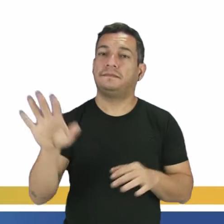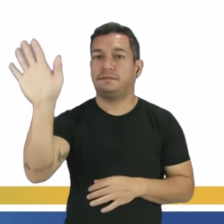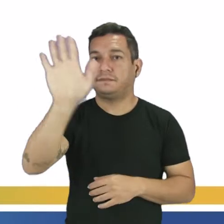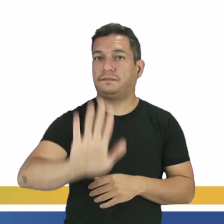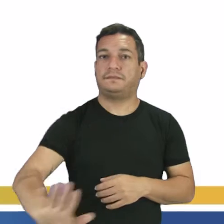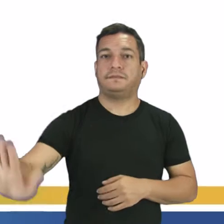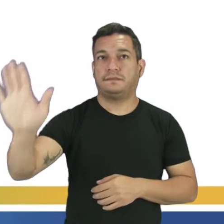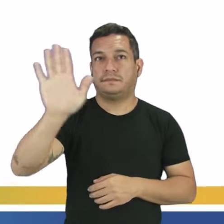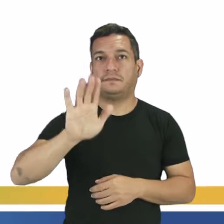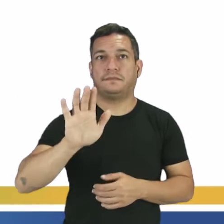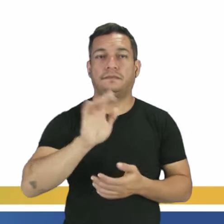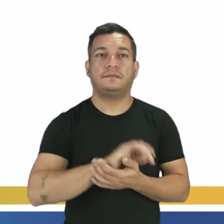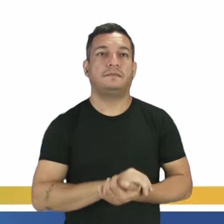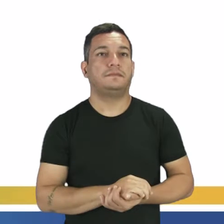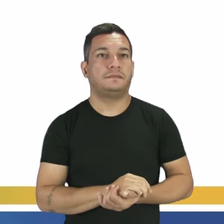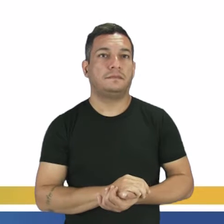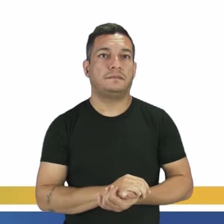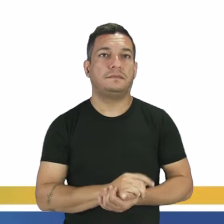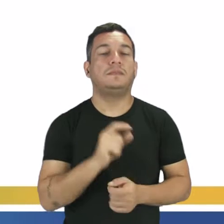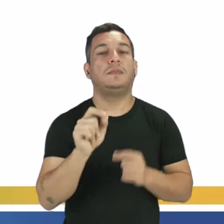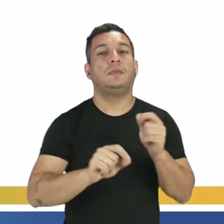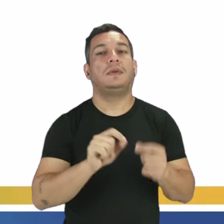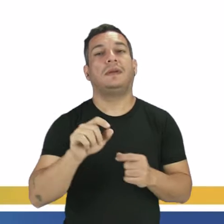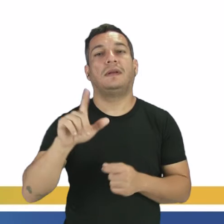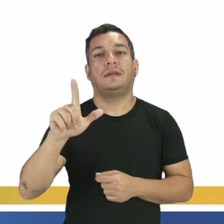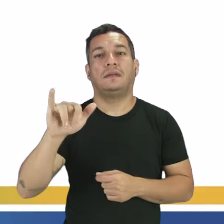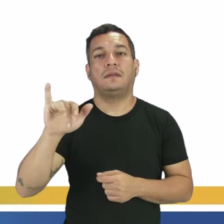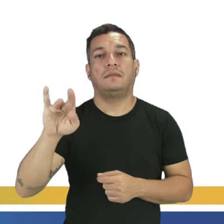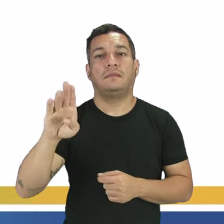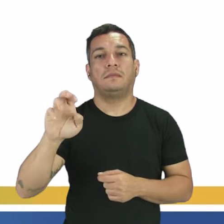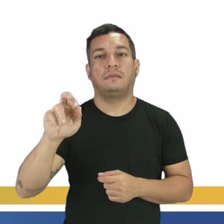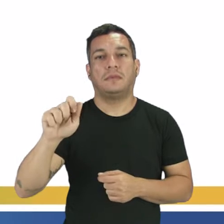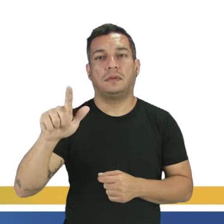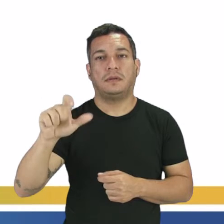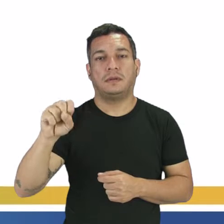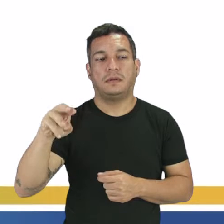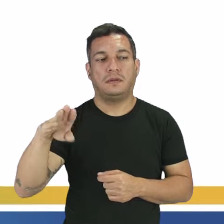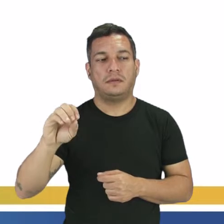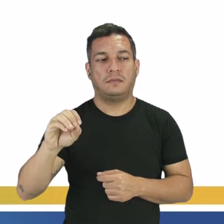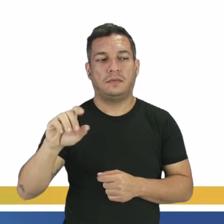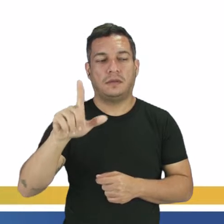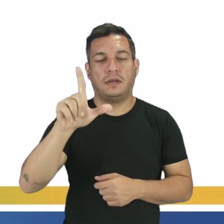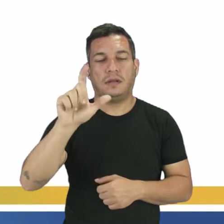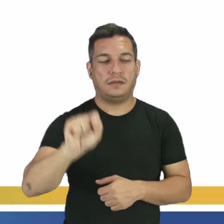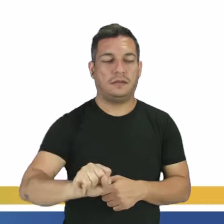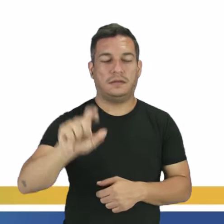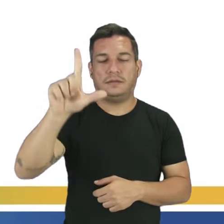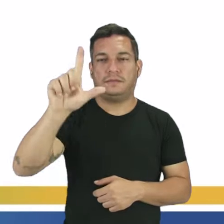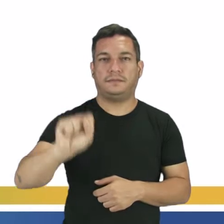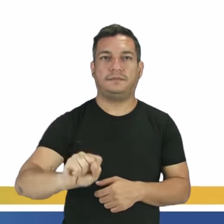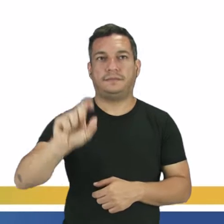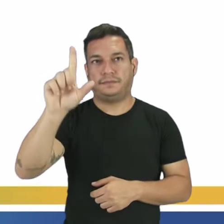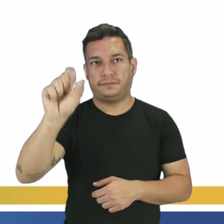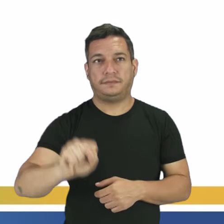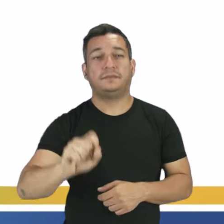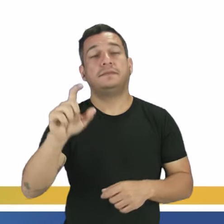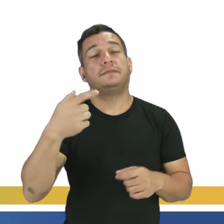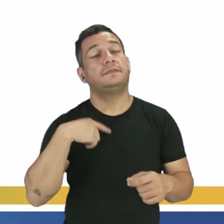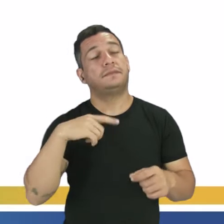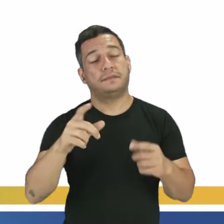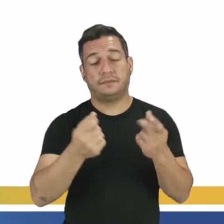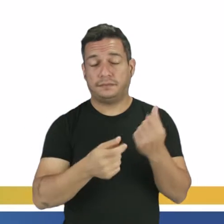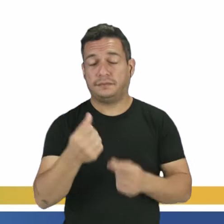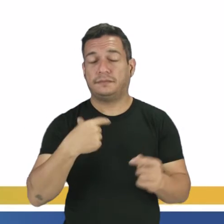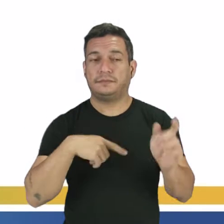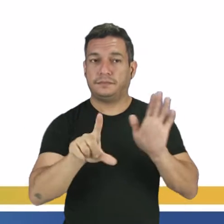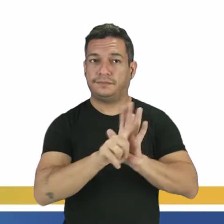uma nacionalidade. E o que é liberalismo? Para os liberais, a economia tem leis